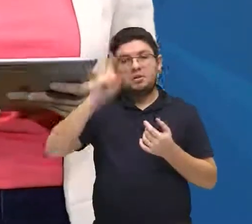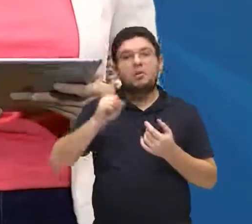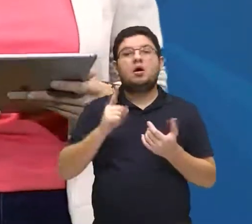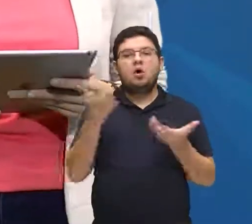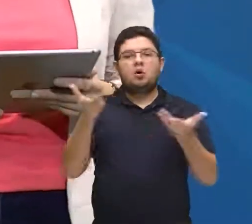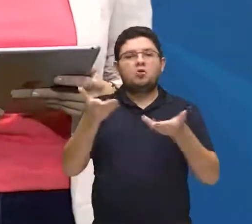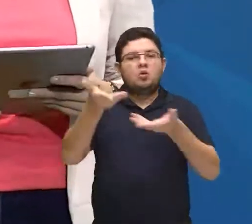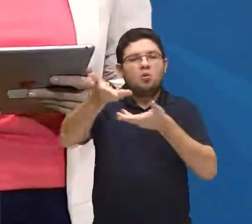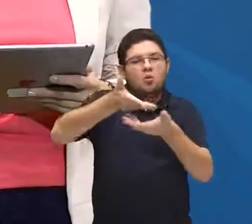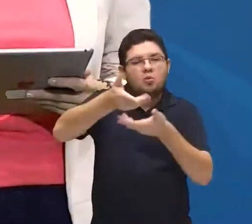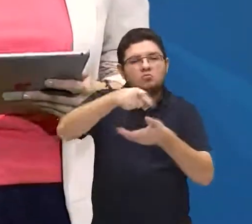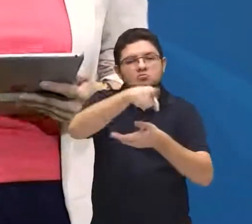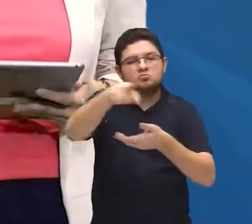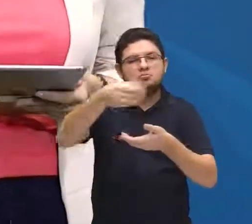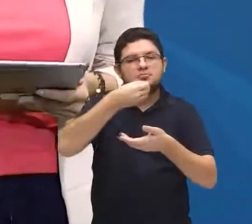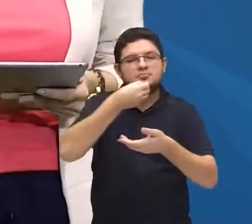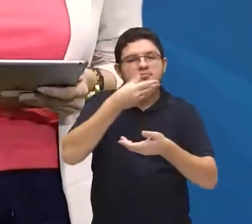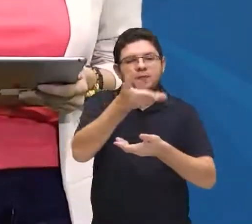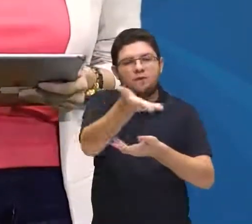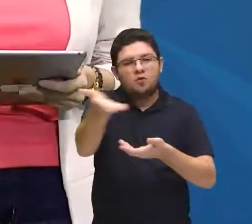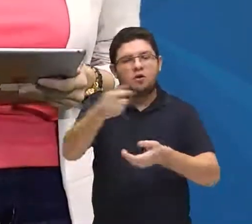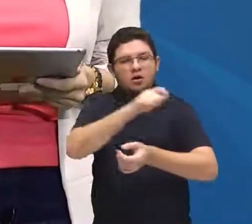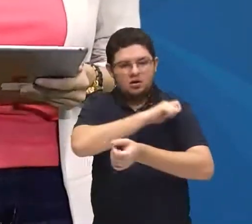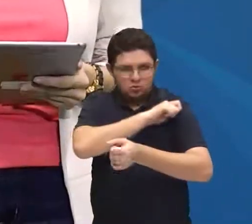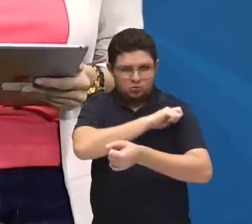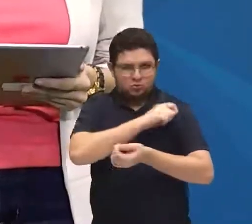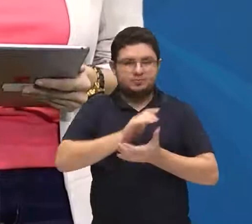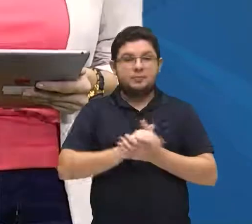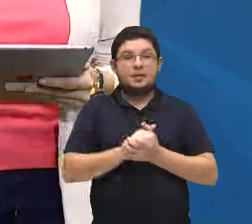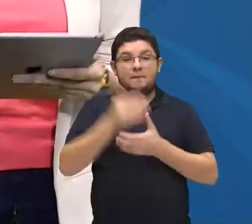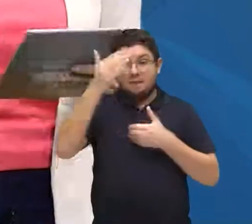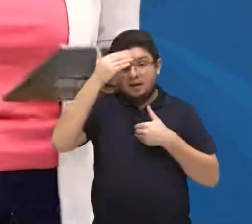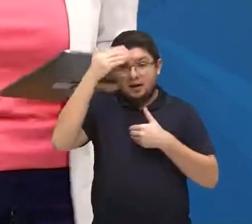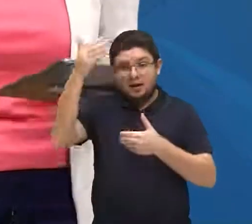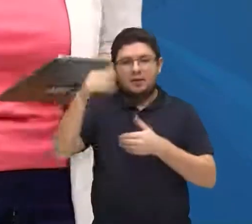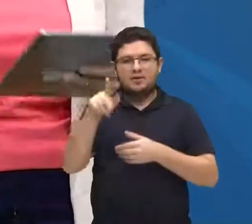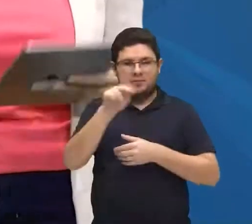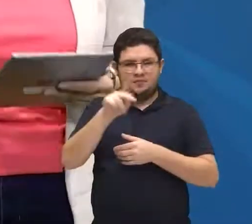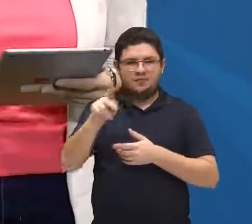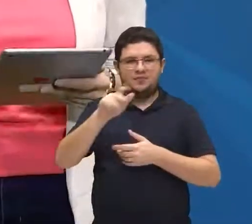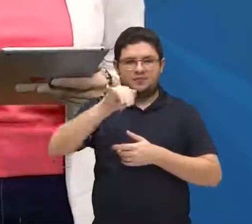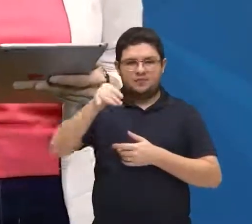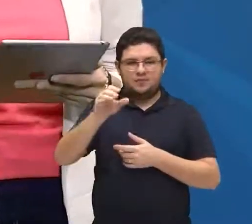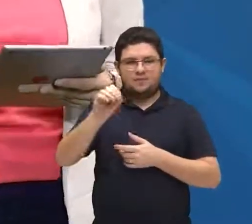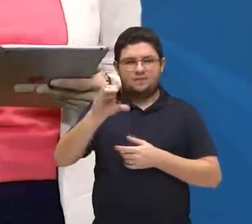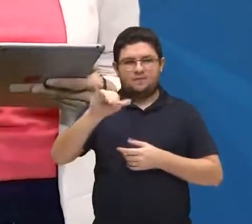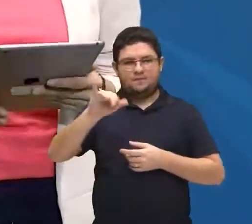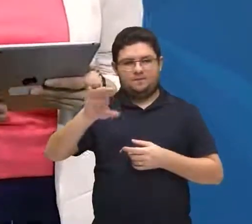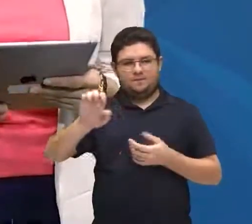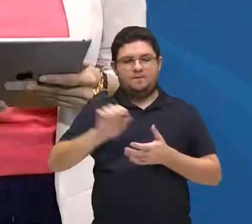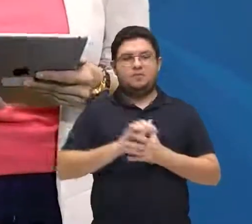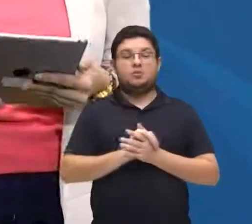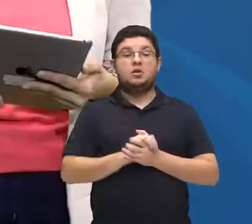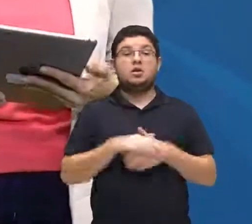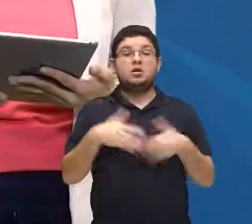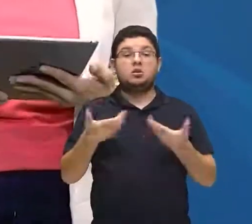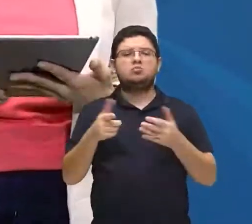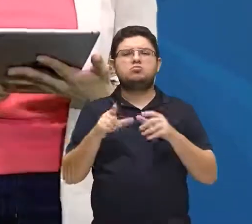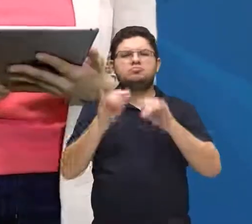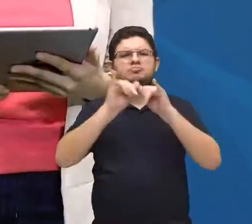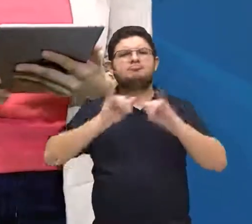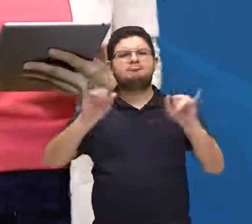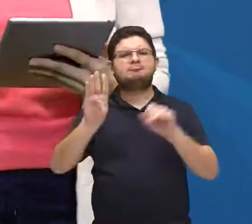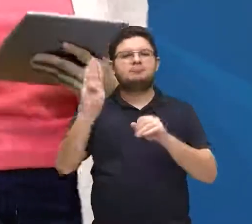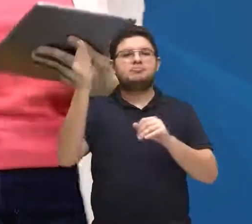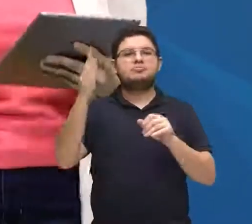com você, com os nossos estudantes, tá bom? Obrigada mesmo, professora. E olha só, sobre as fake news, é importante a gente também